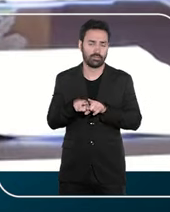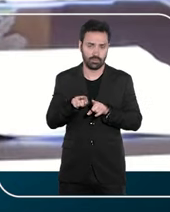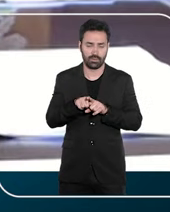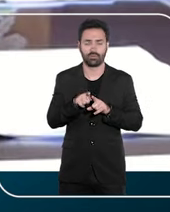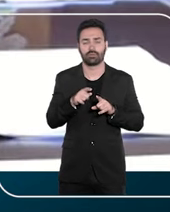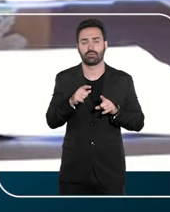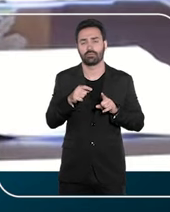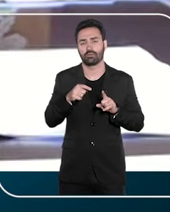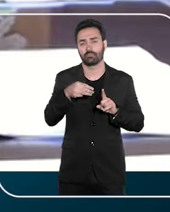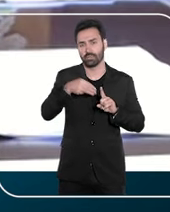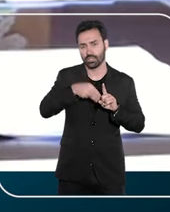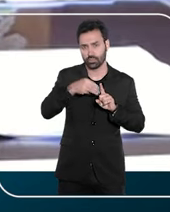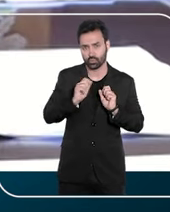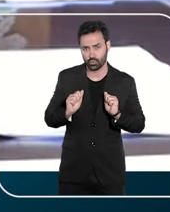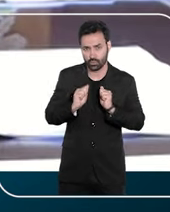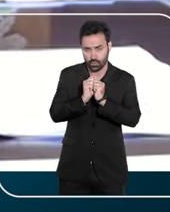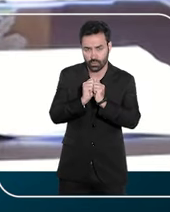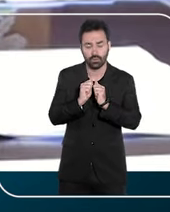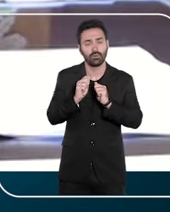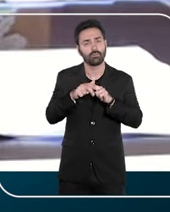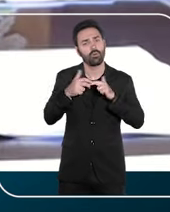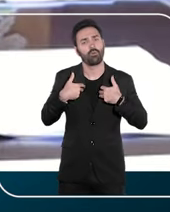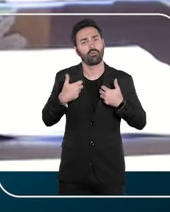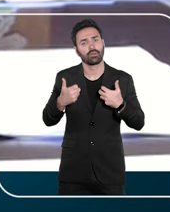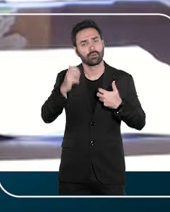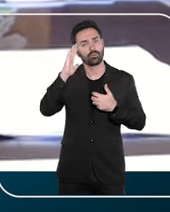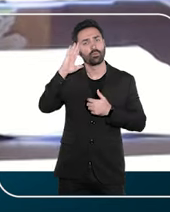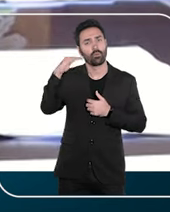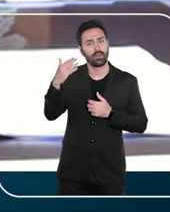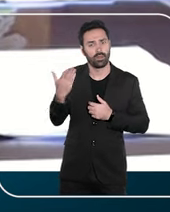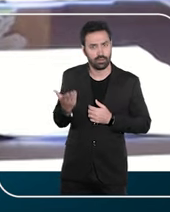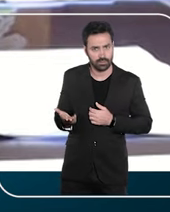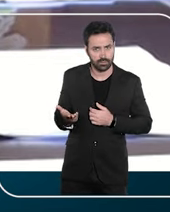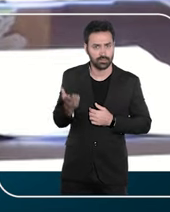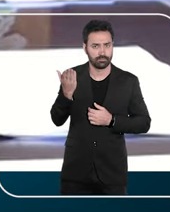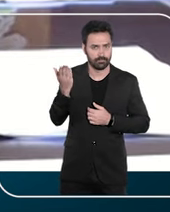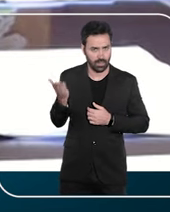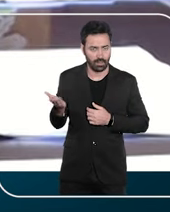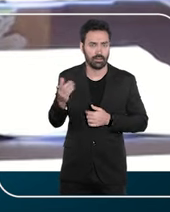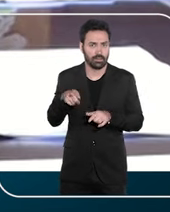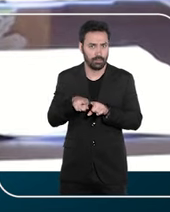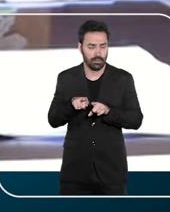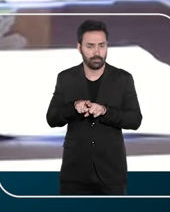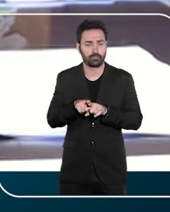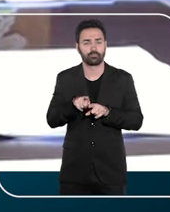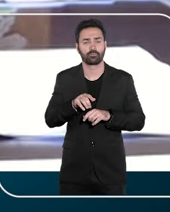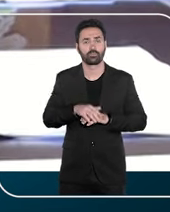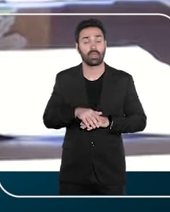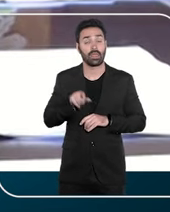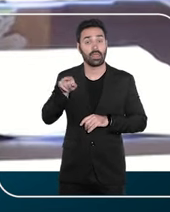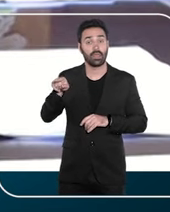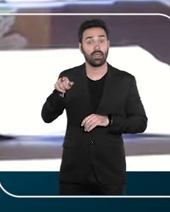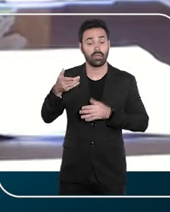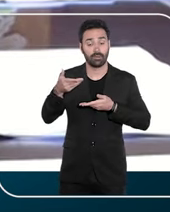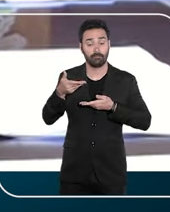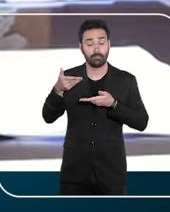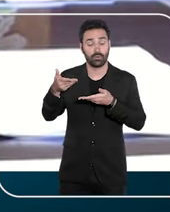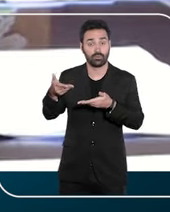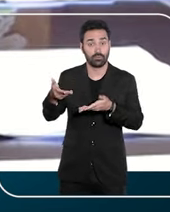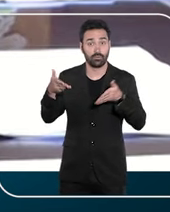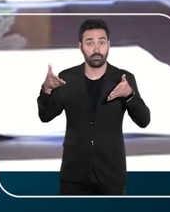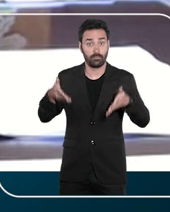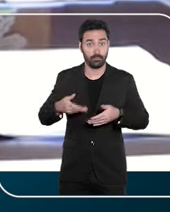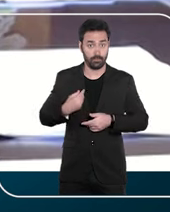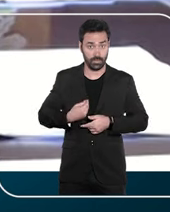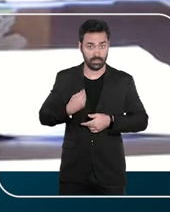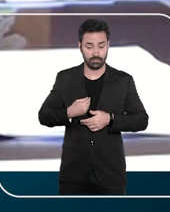E aqui eu quero render as minhas homenagens a ele, porque quando ele me convidou para participar dessa